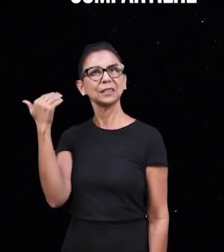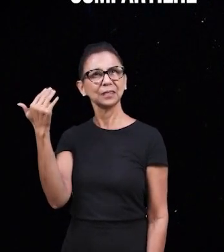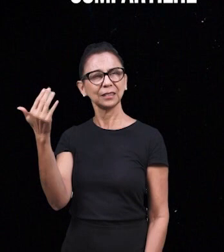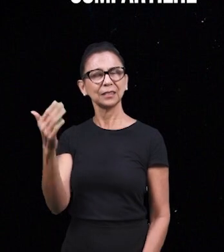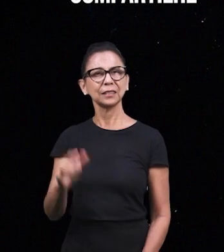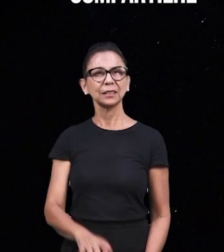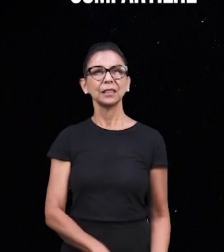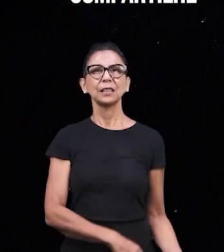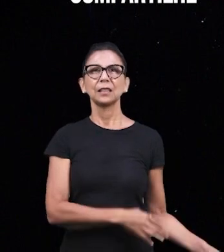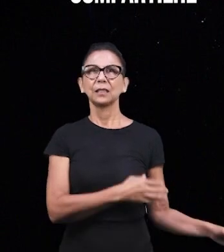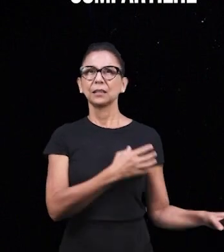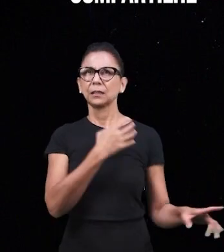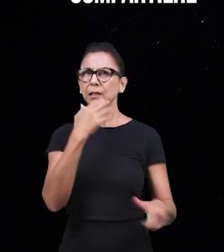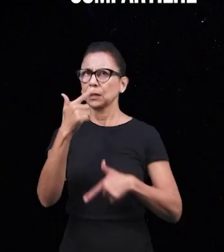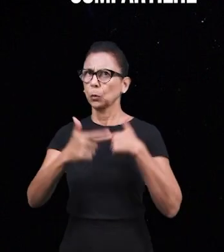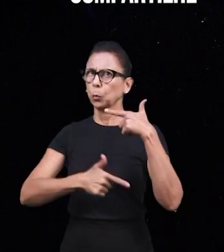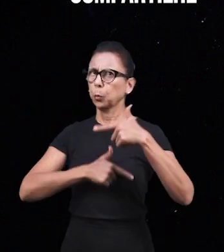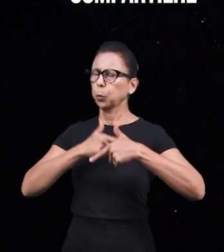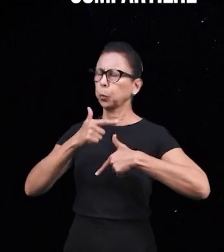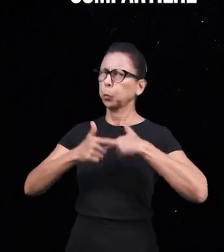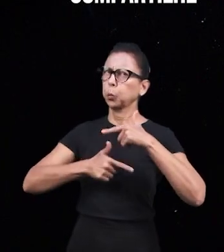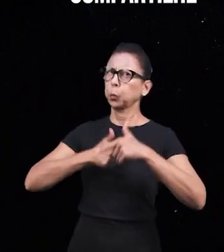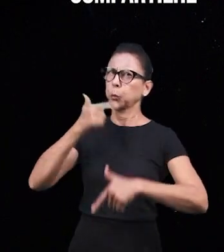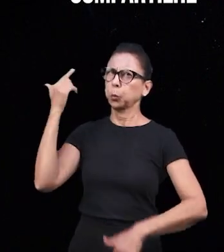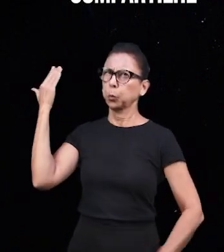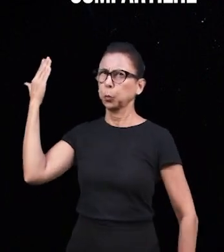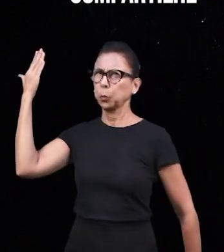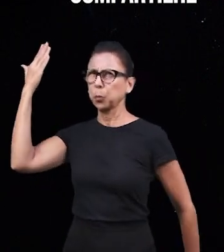morte. As muitas